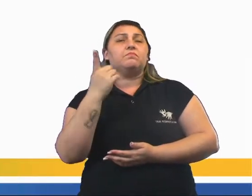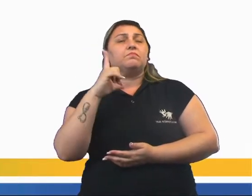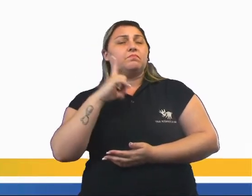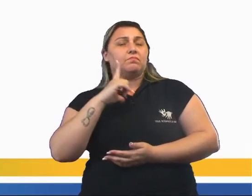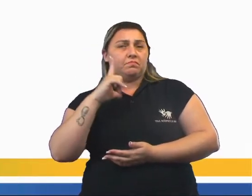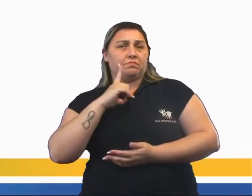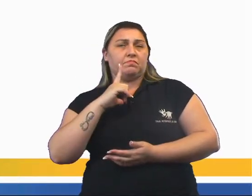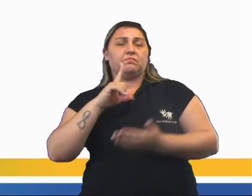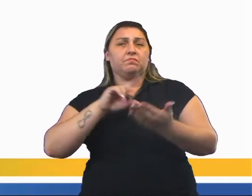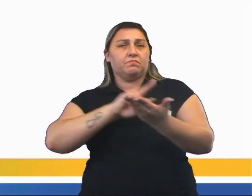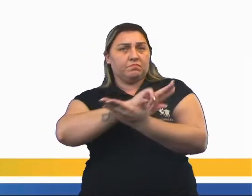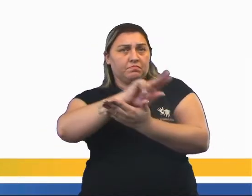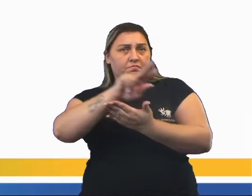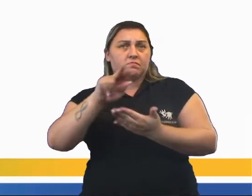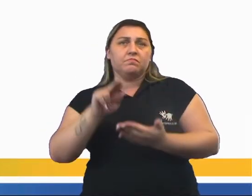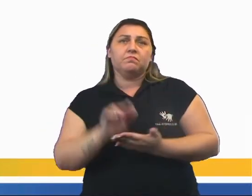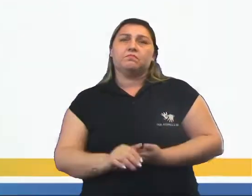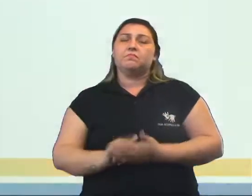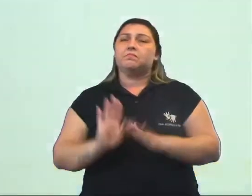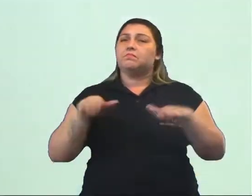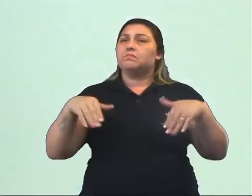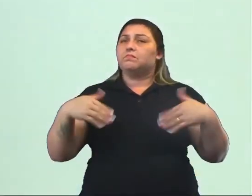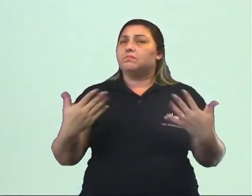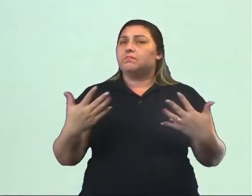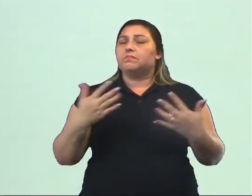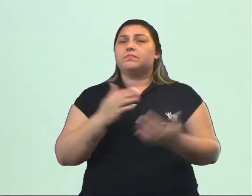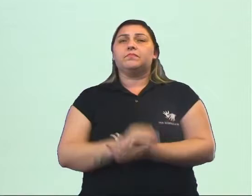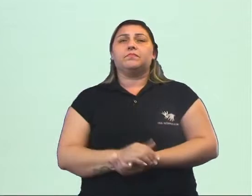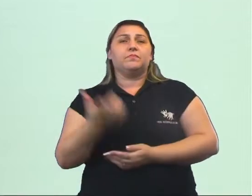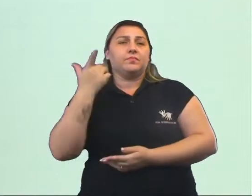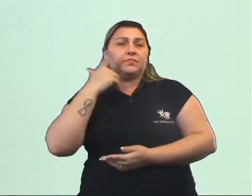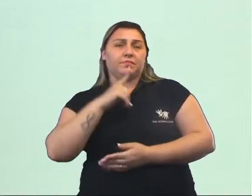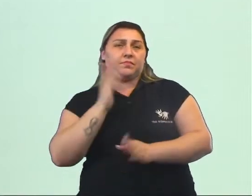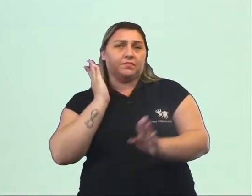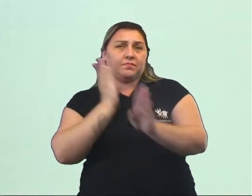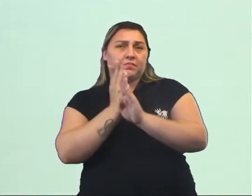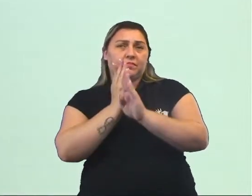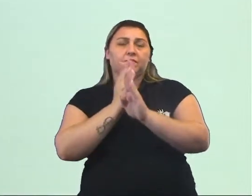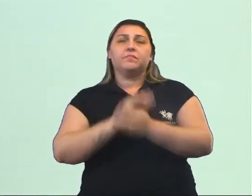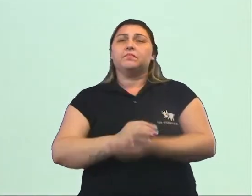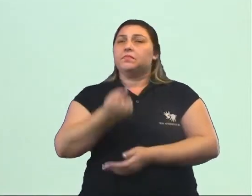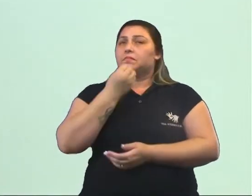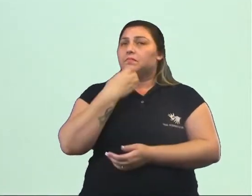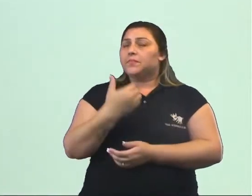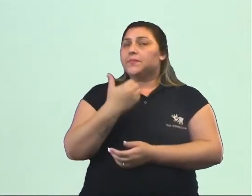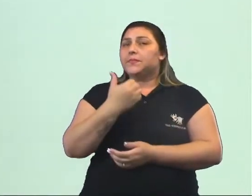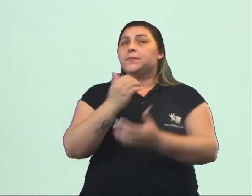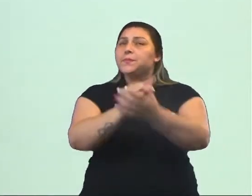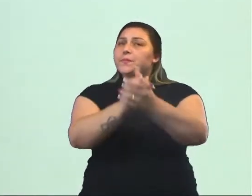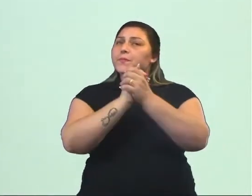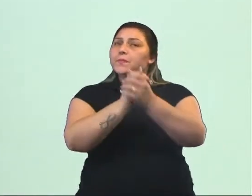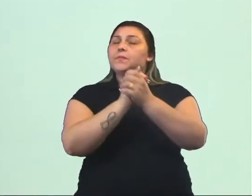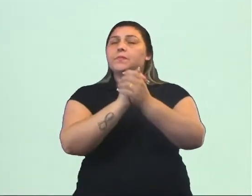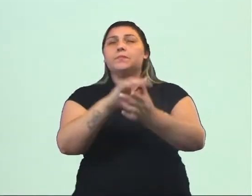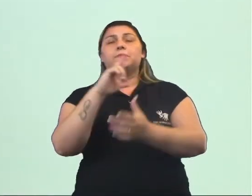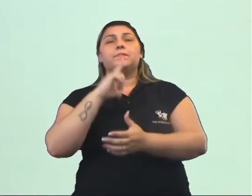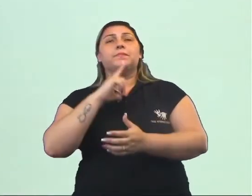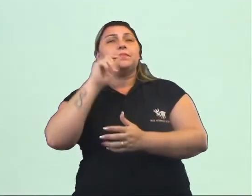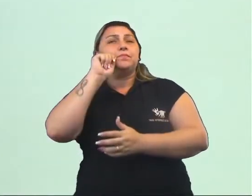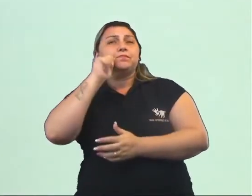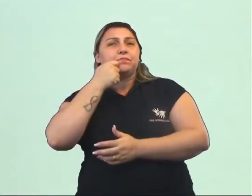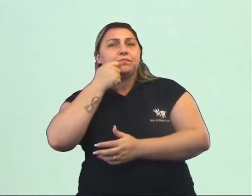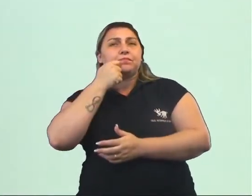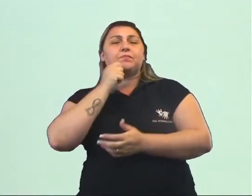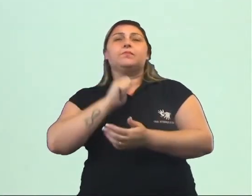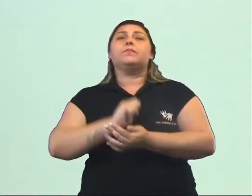há tipos variados? E aí, turminha? Conseguiram identificar? Muito bem, parabéns. Nós temos ali